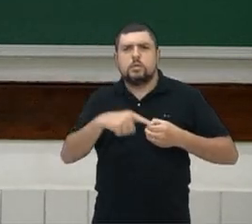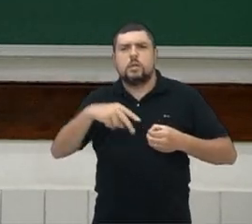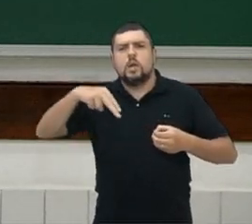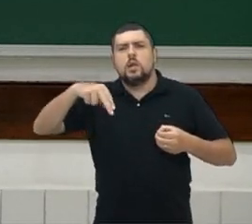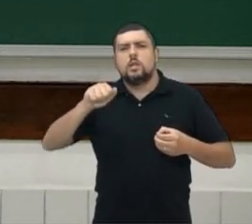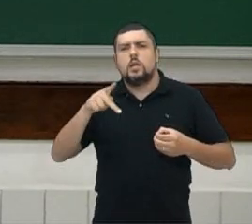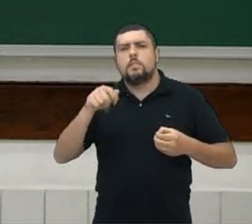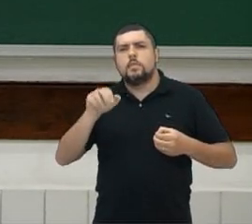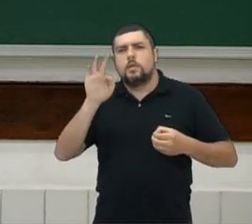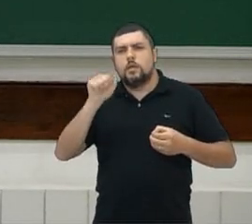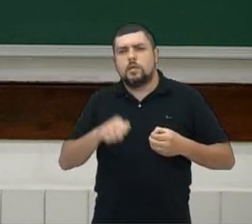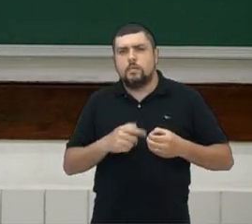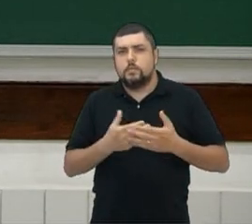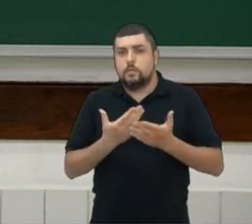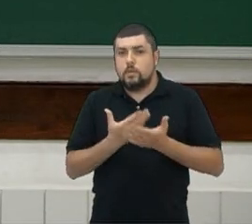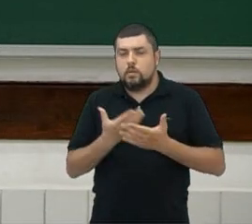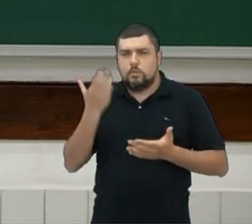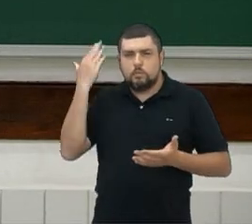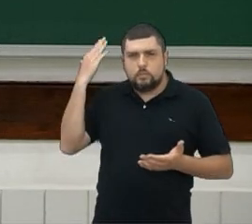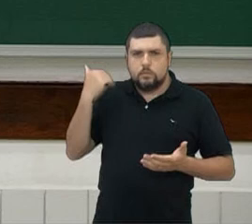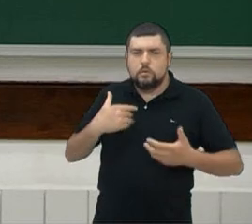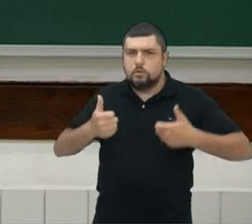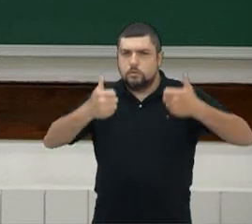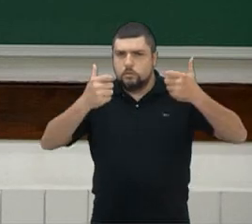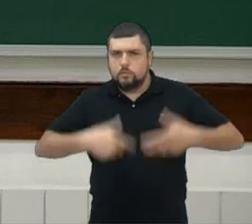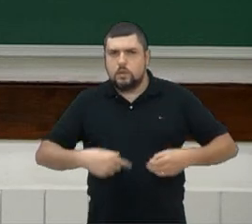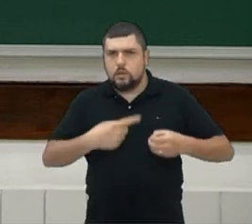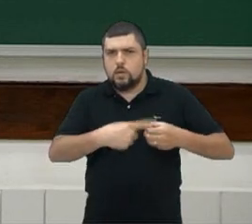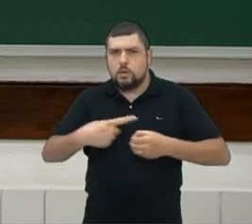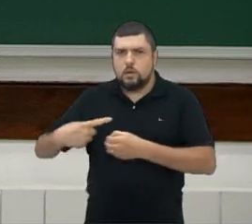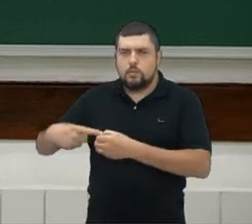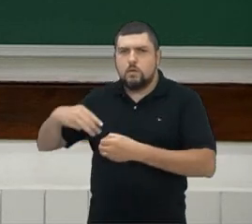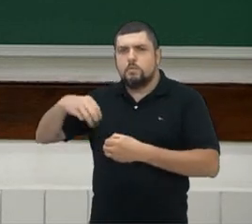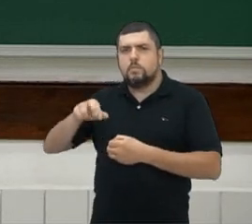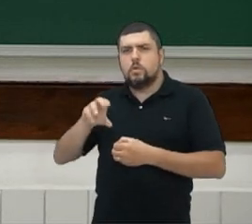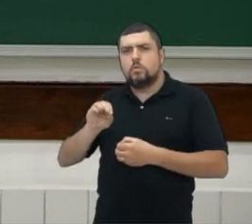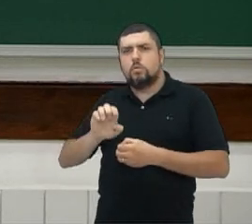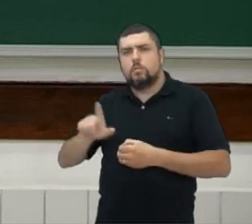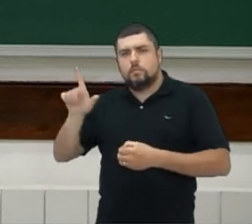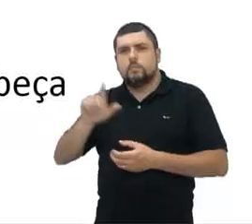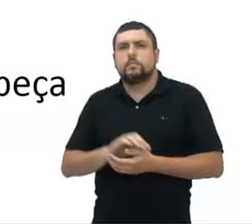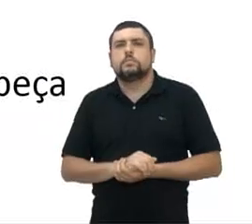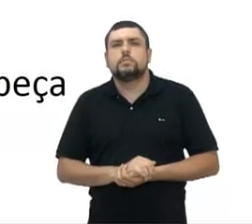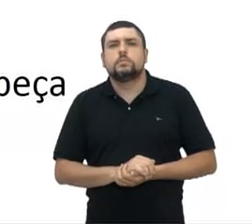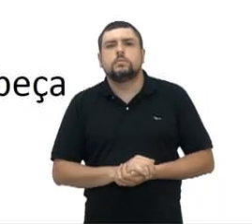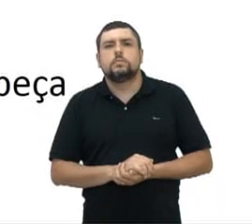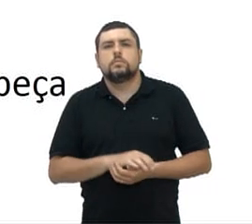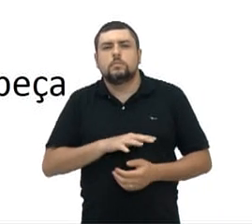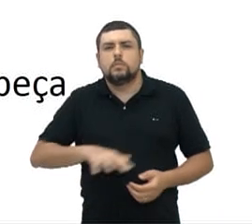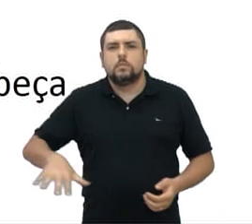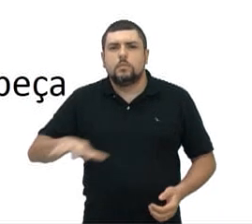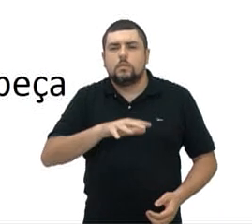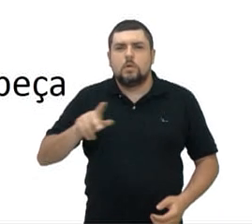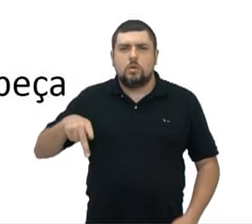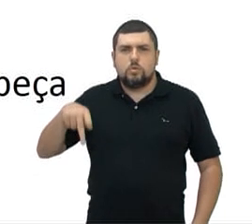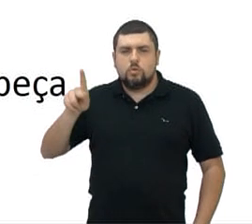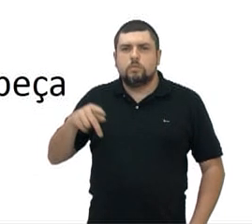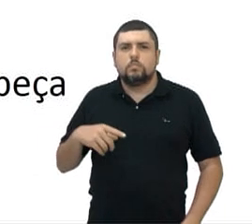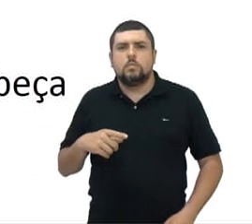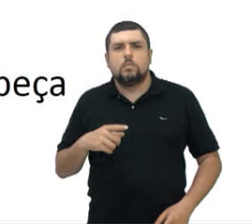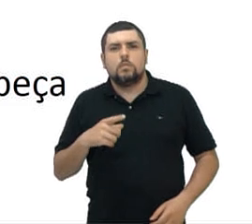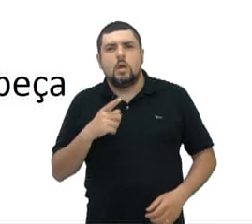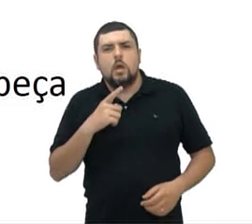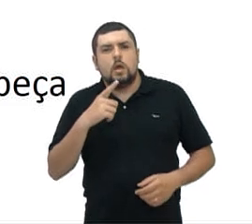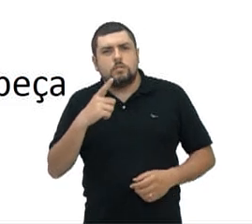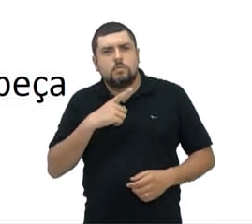Napata, que vocês viram na aula passada comigo, que eram duas principais cidades, né? Napata e Meroé. Reino de Cush. Eu trouxe alguns deuses, tive